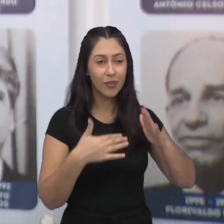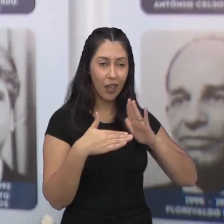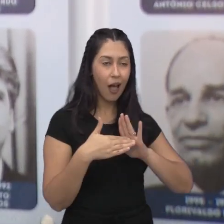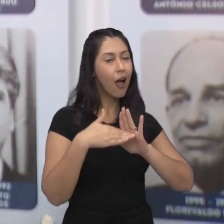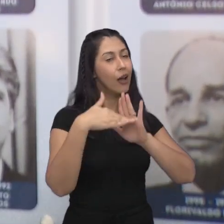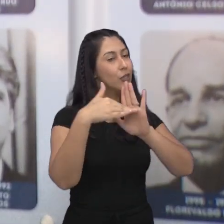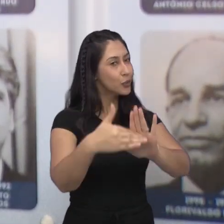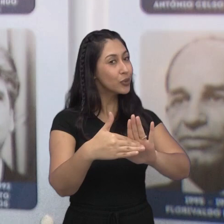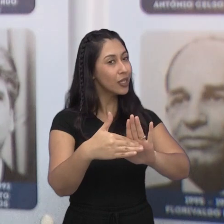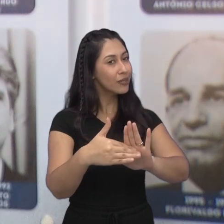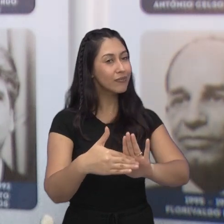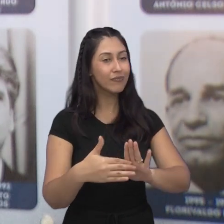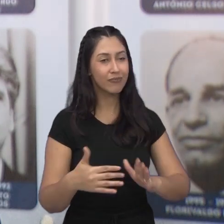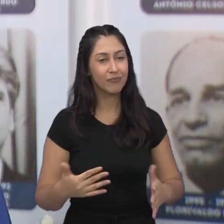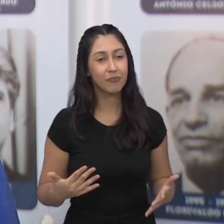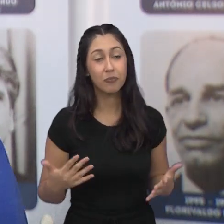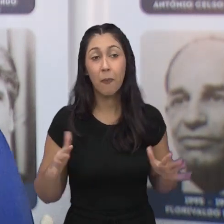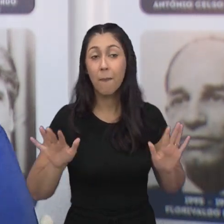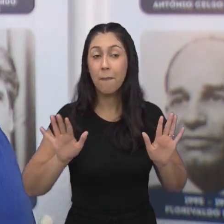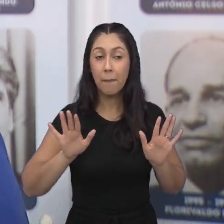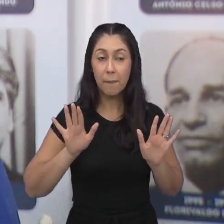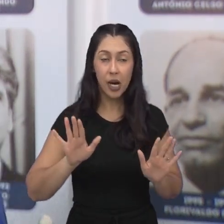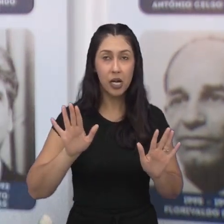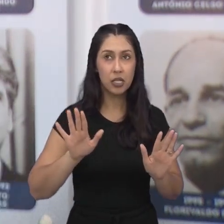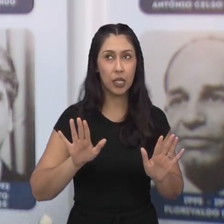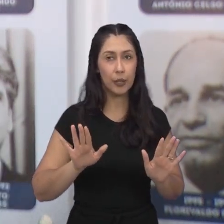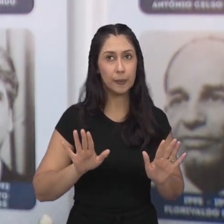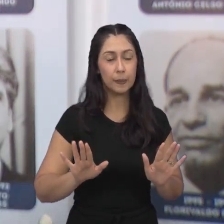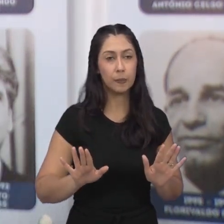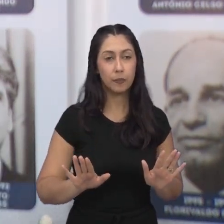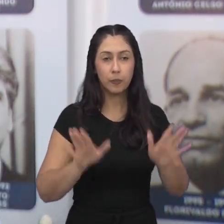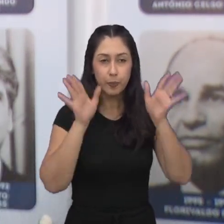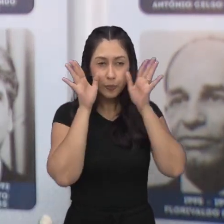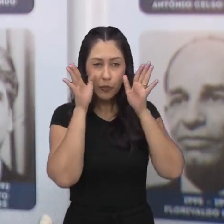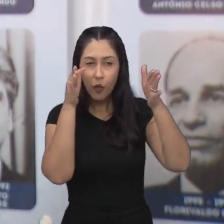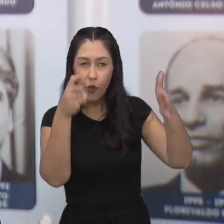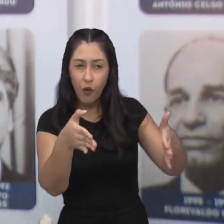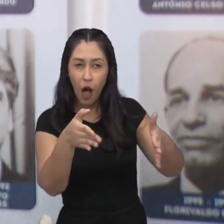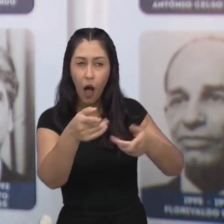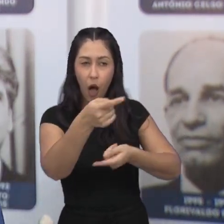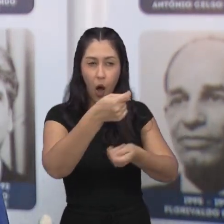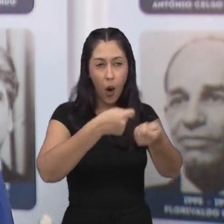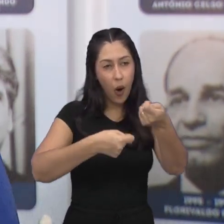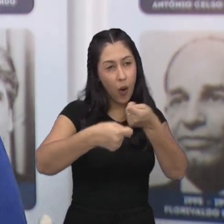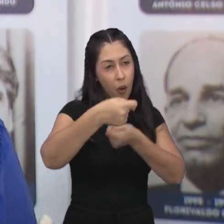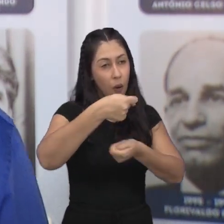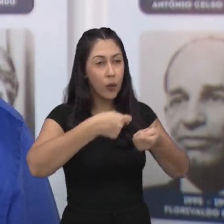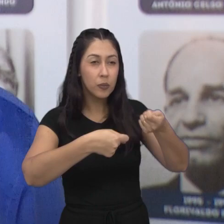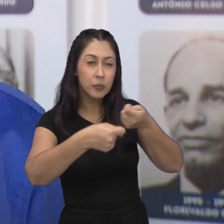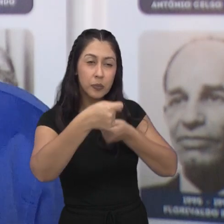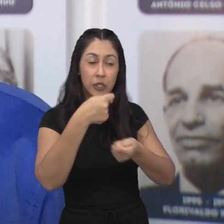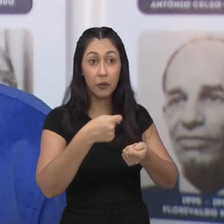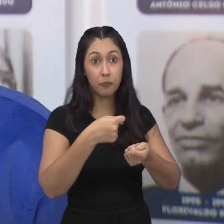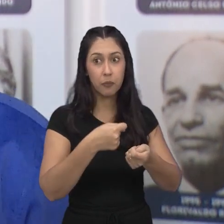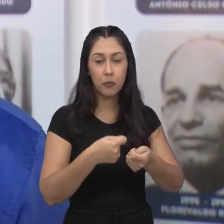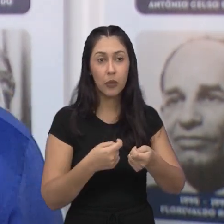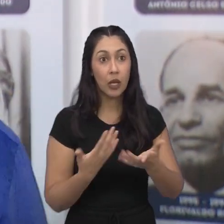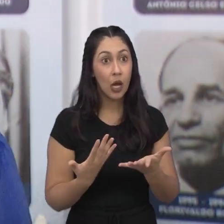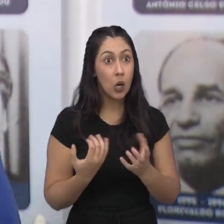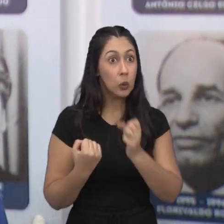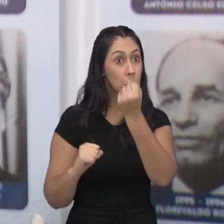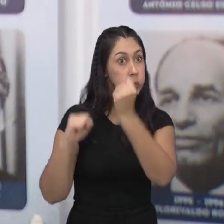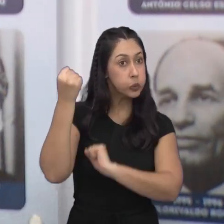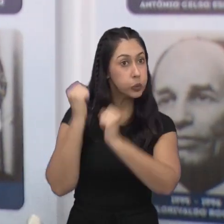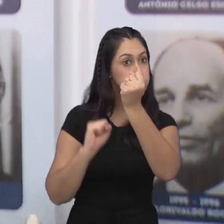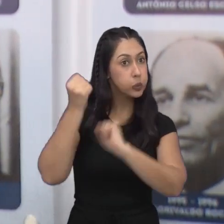impacto diretamente no cidadão comum. Mas quando a gente pensa de uma esfera econômica, por exemplo, uma indústria